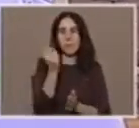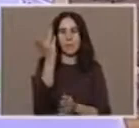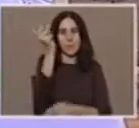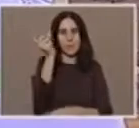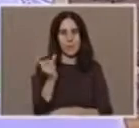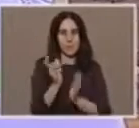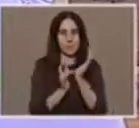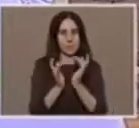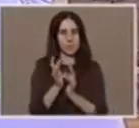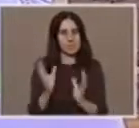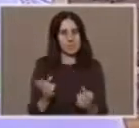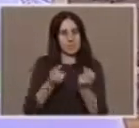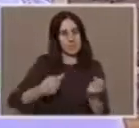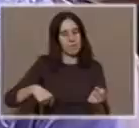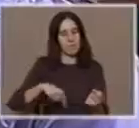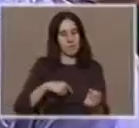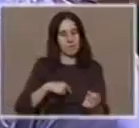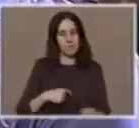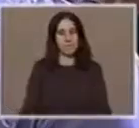Jesus Cristo, o nosso Salvador.